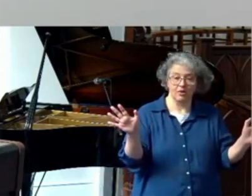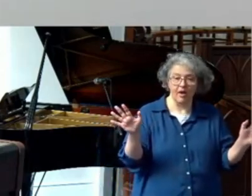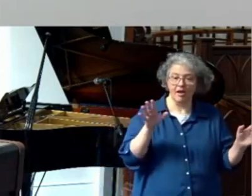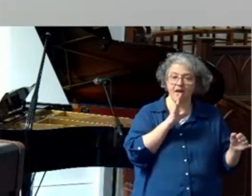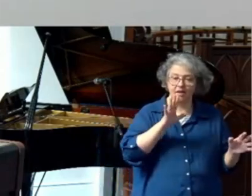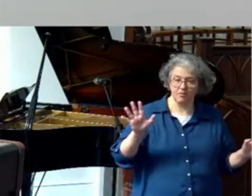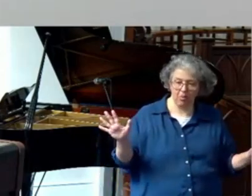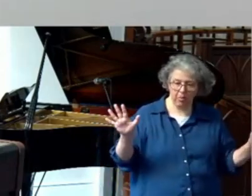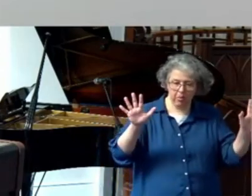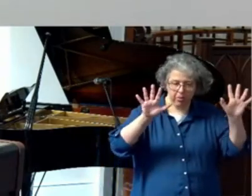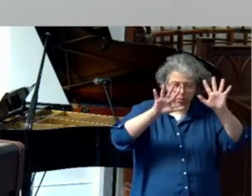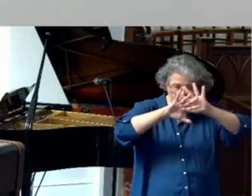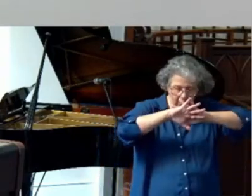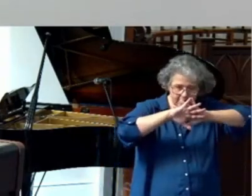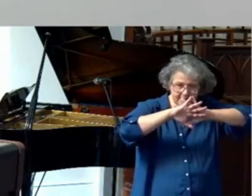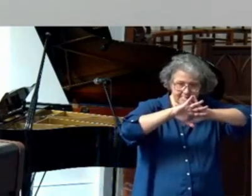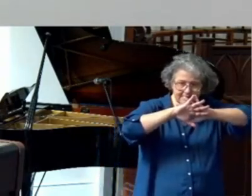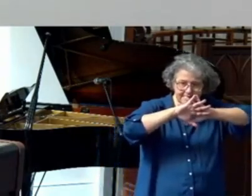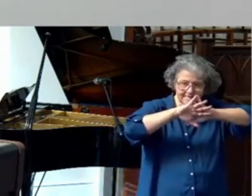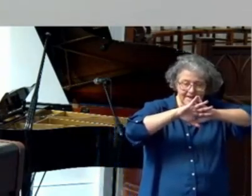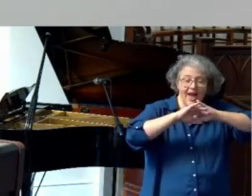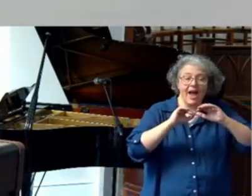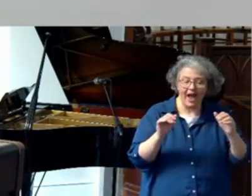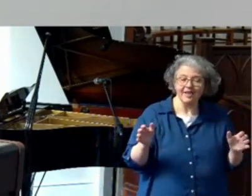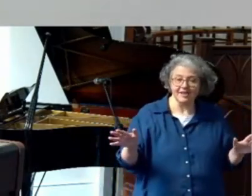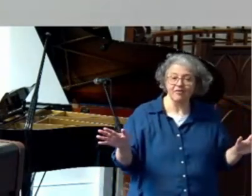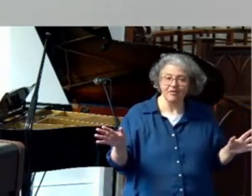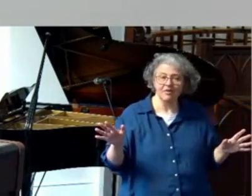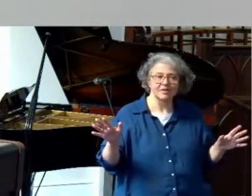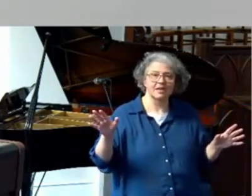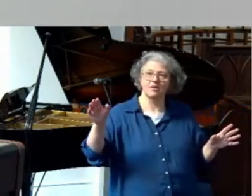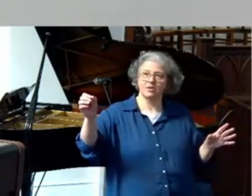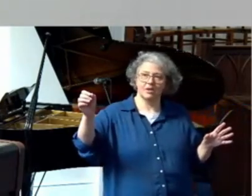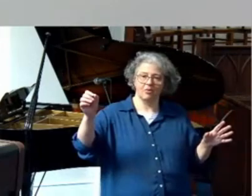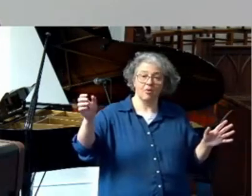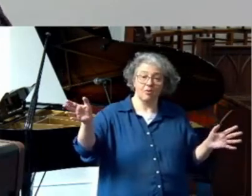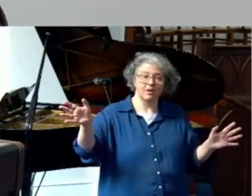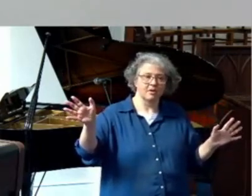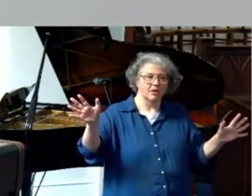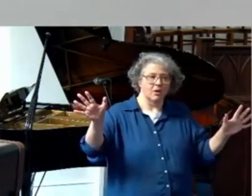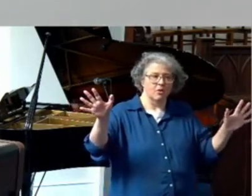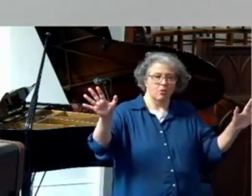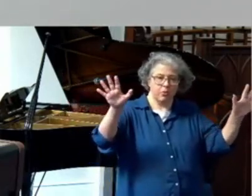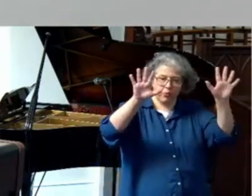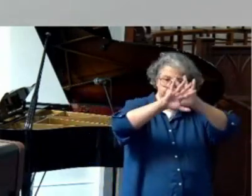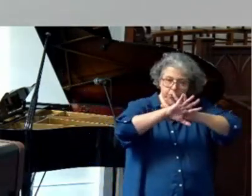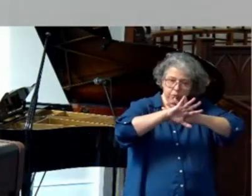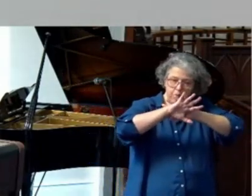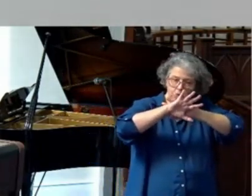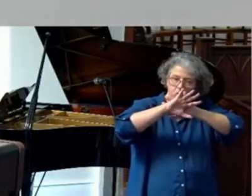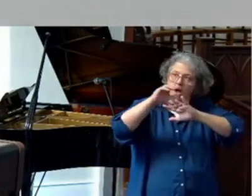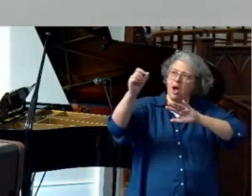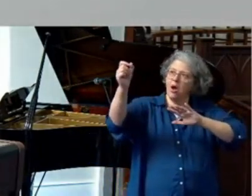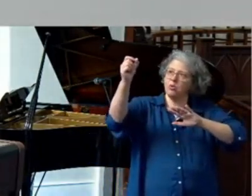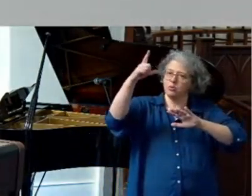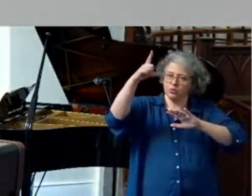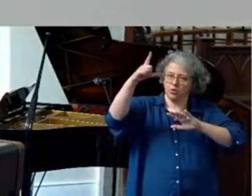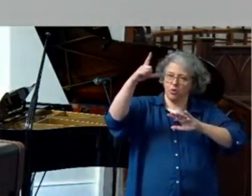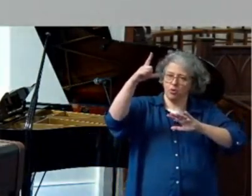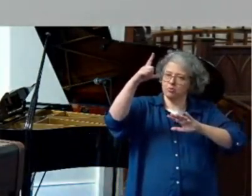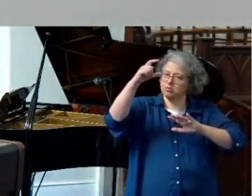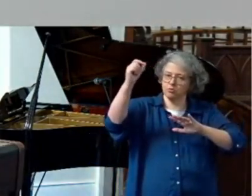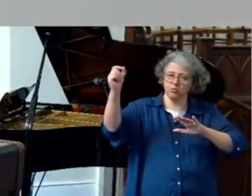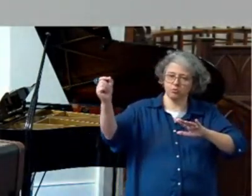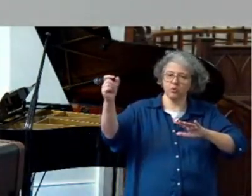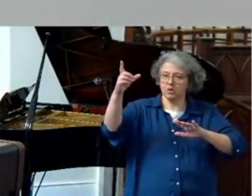aqui, se ela se dissipará quando o sol chegar? Como é que alguém pode imaginar que é mais